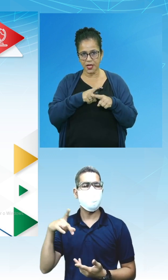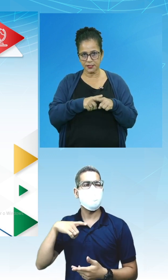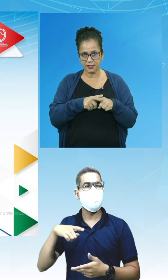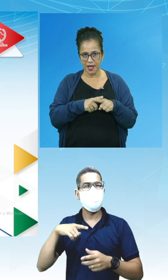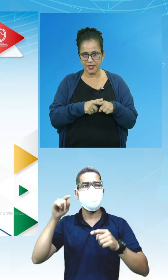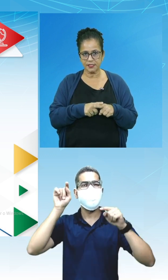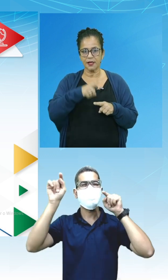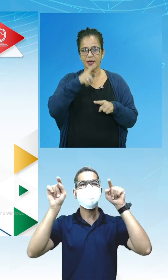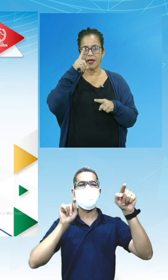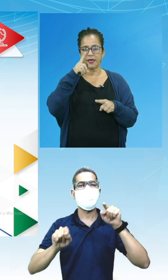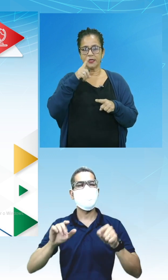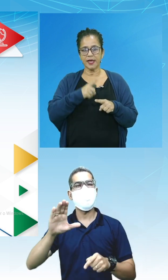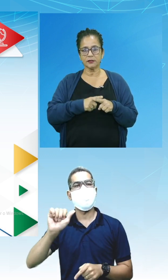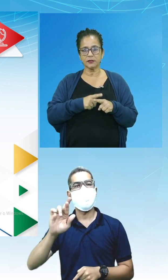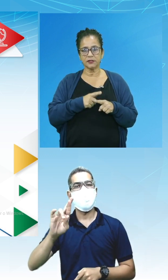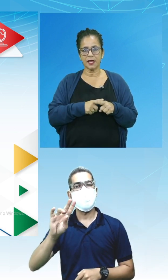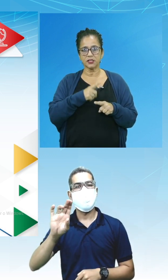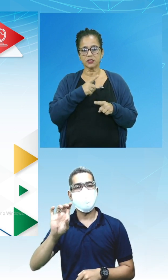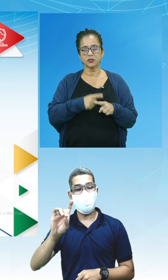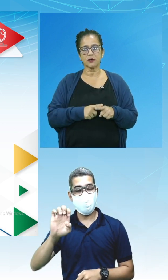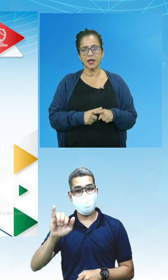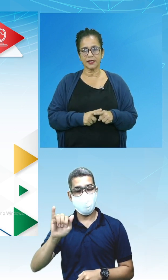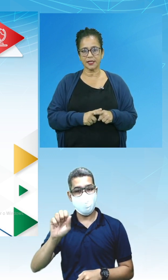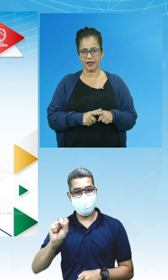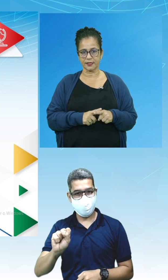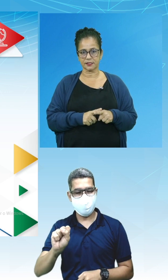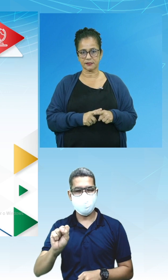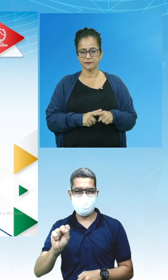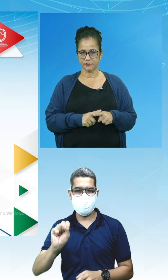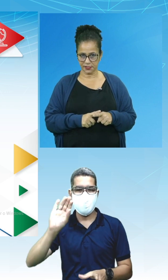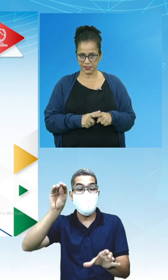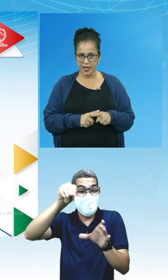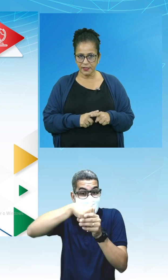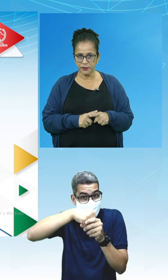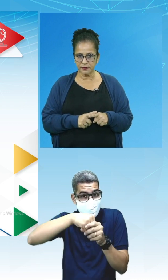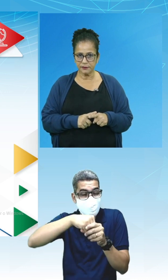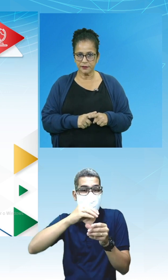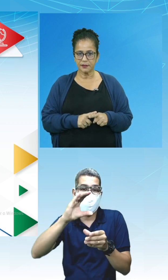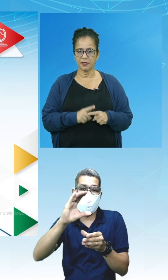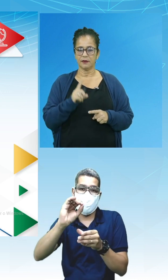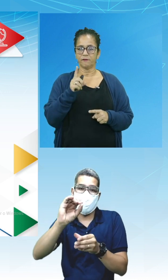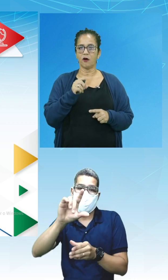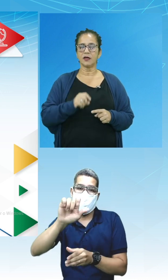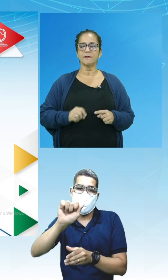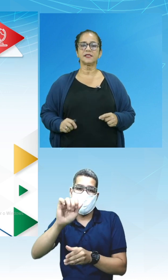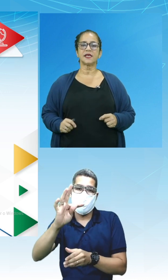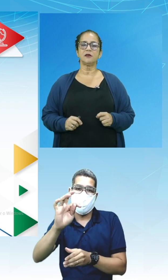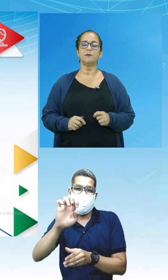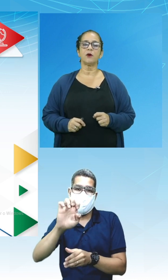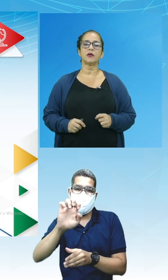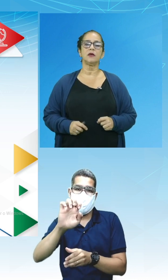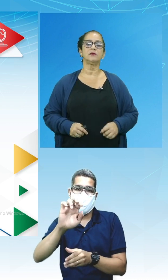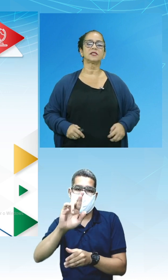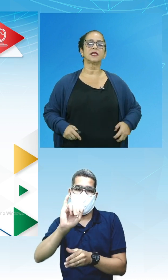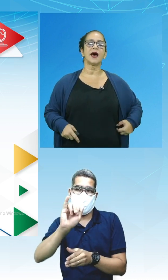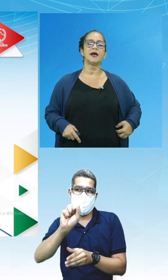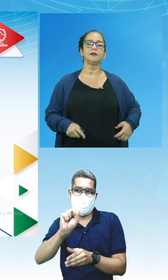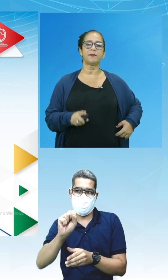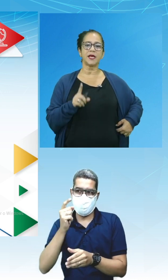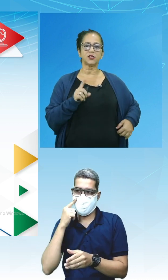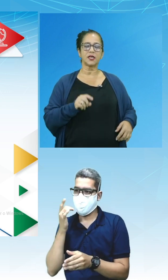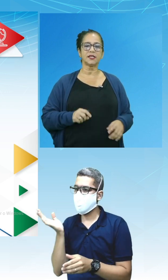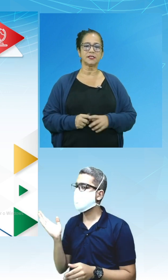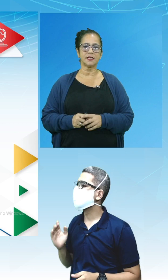pontos cardeais e dentro deles estão os colaterais, certo? Olhem mais aí um pouquinho o